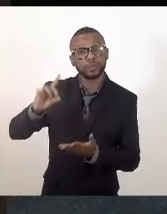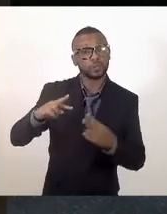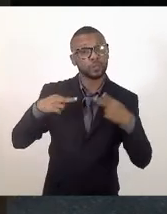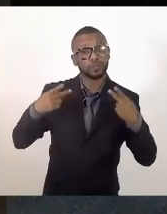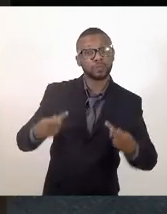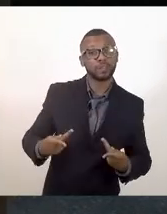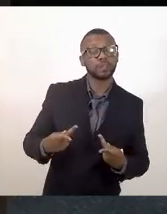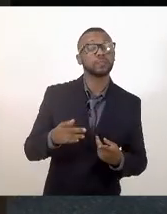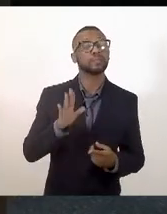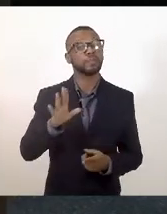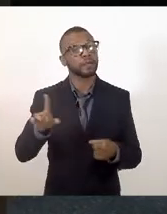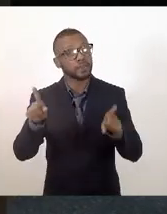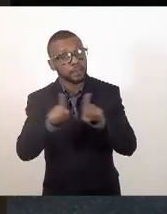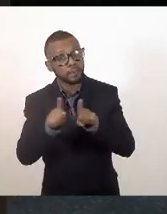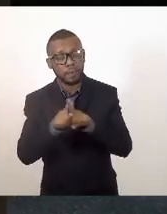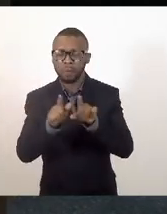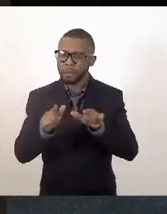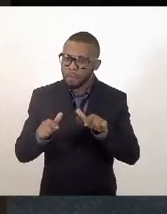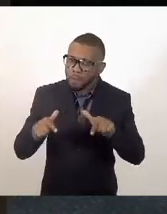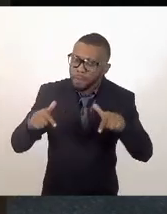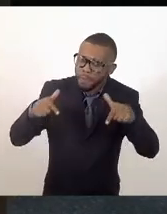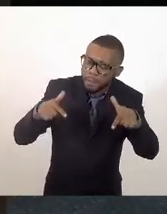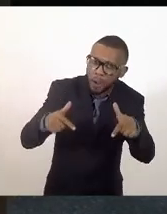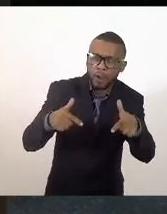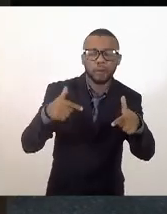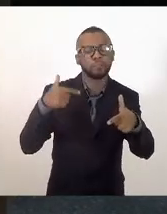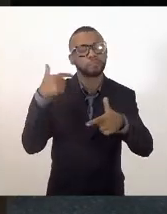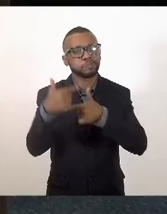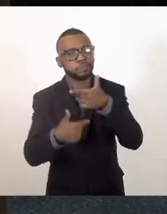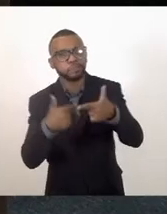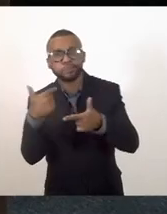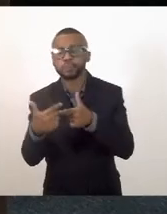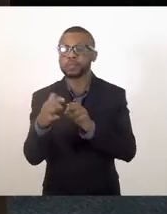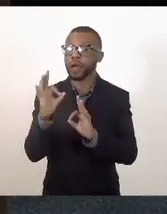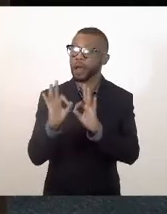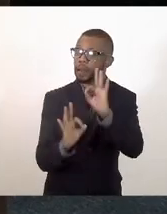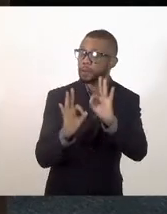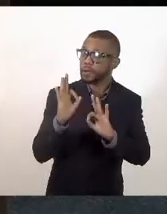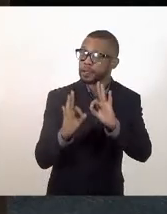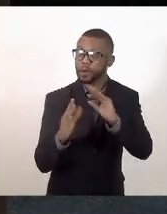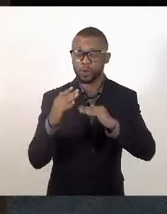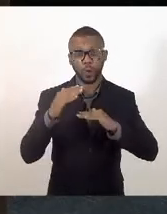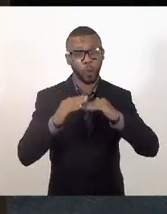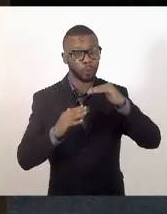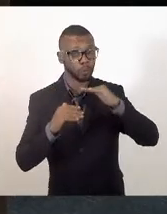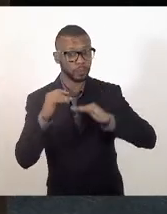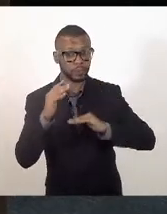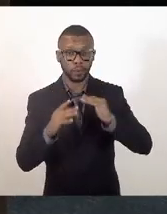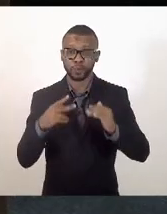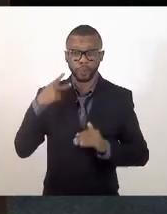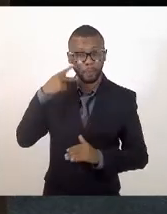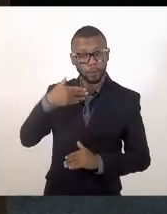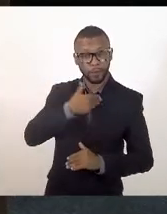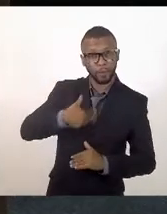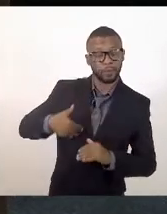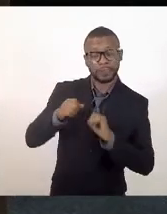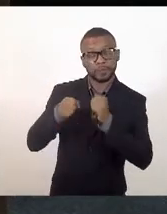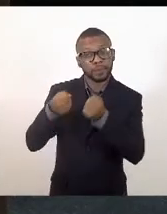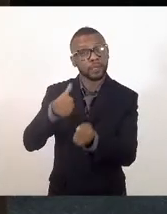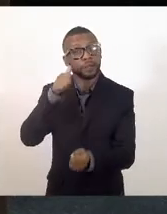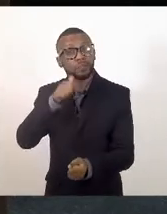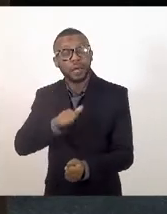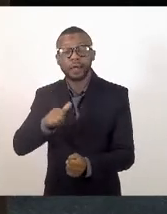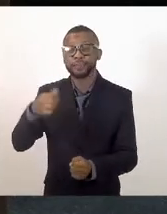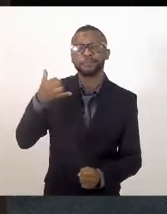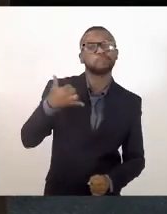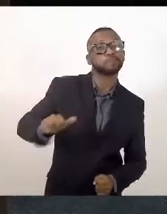participando efetivamente e ativamente da construção de políticas públicas em defesa das mulheres vítimas de